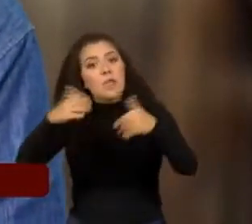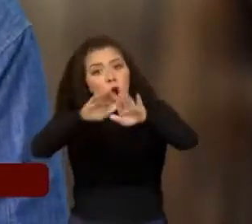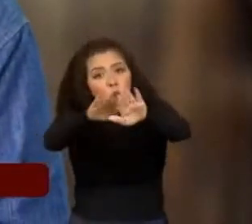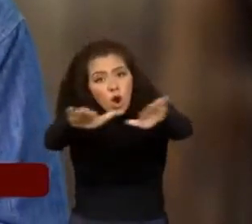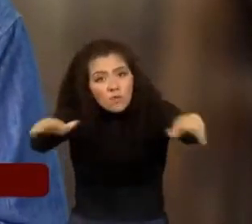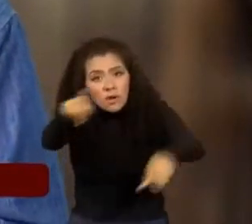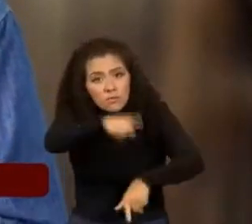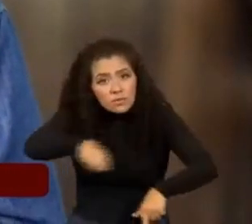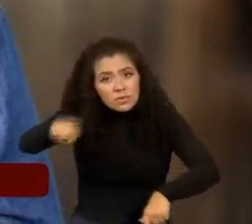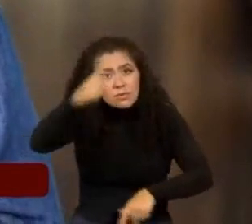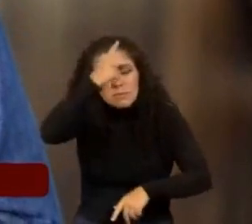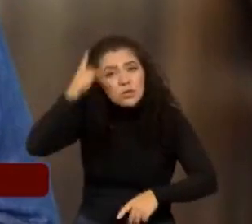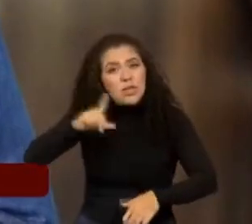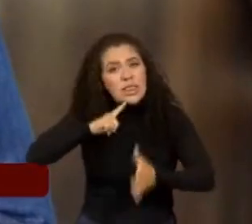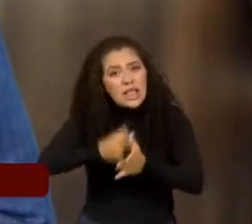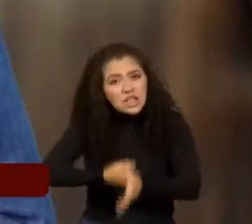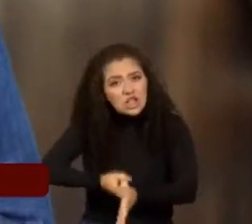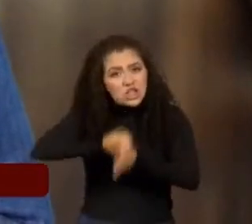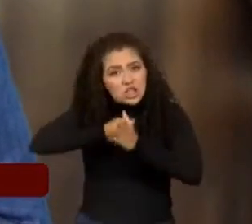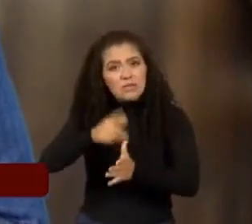primeiro, sabe,